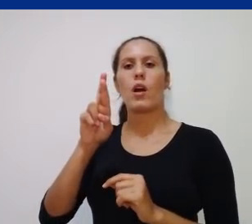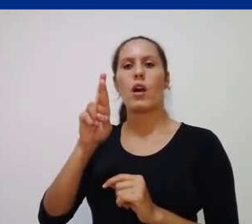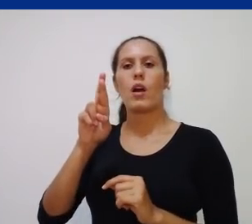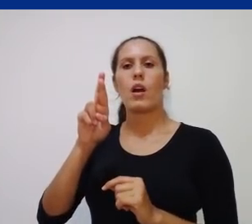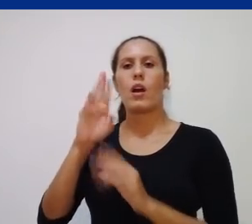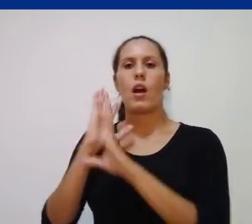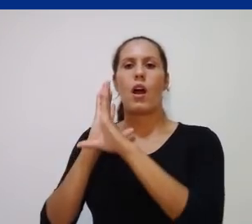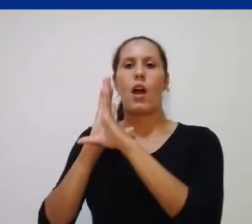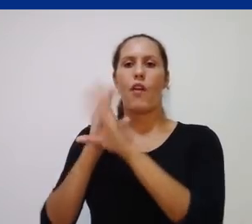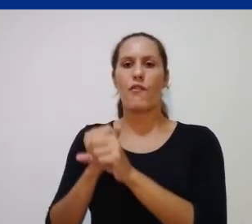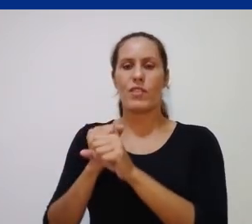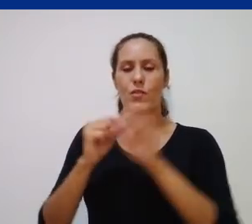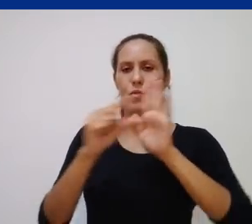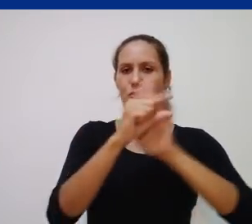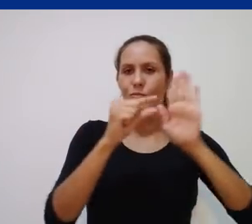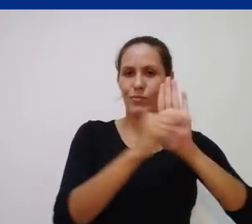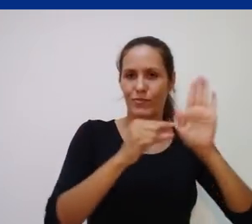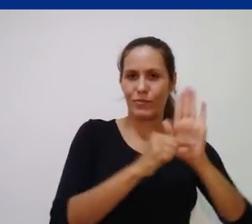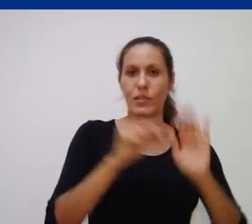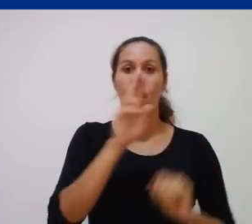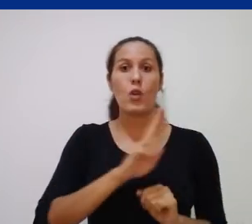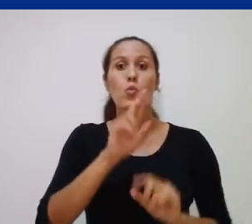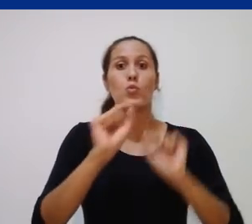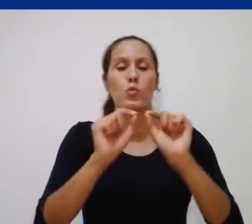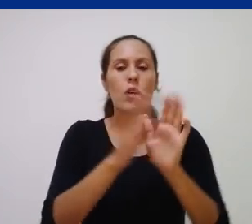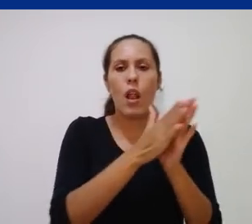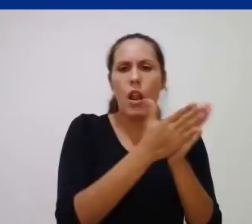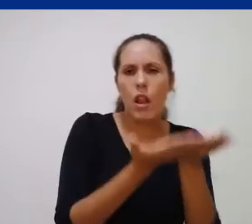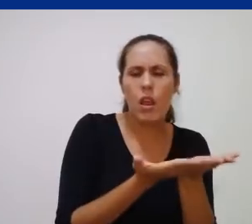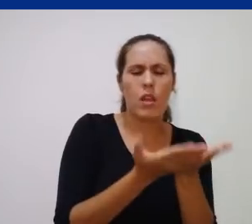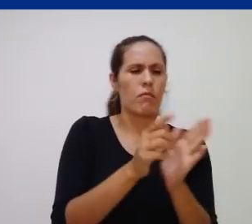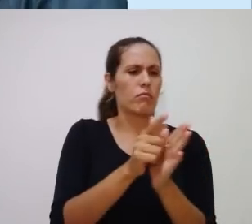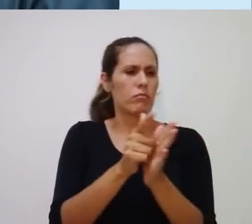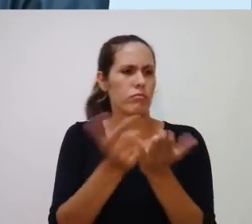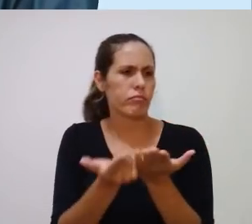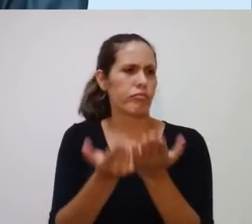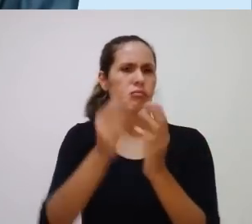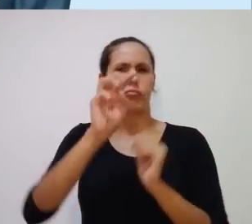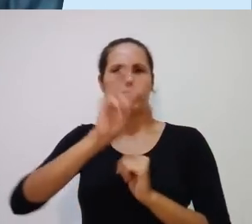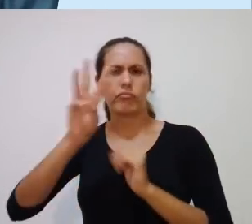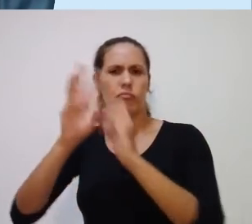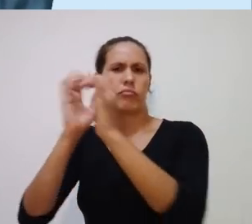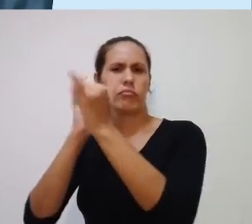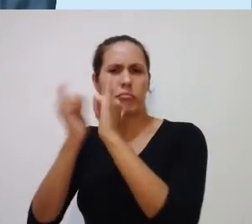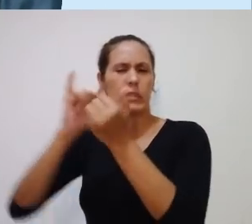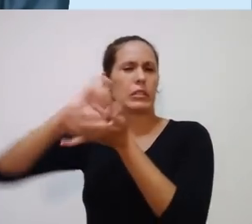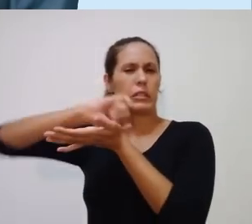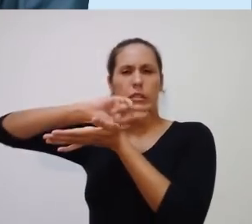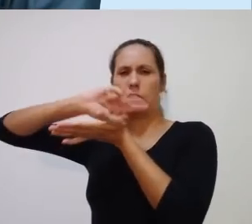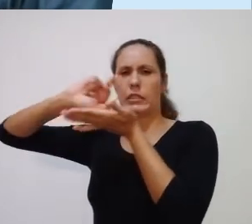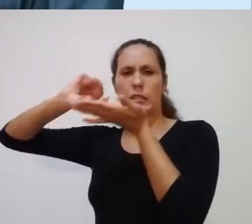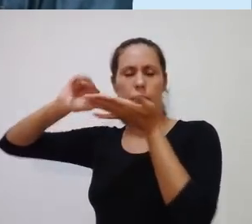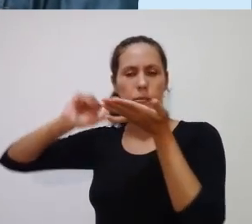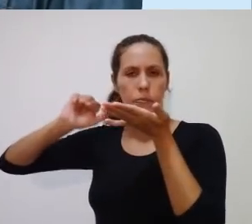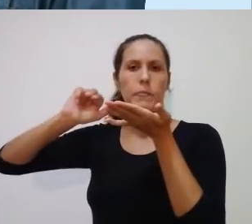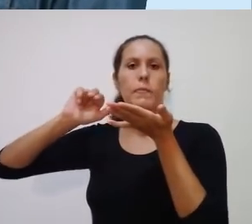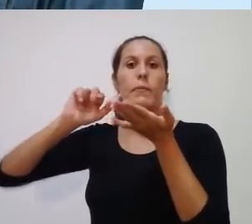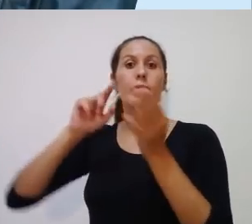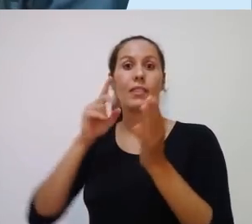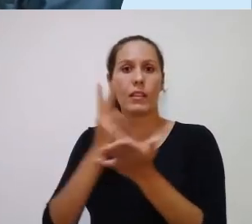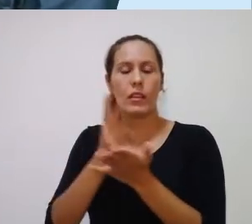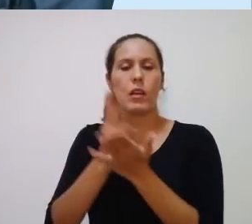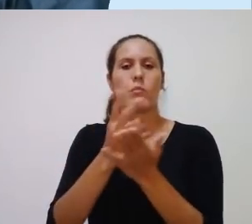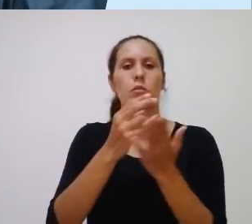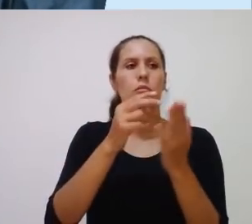periódicos, artigos de jornais, sites de internet, entre outras fontes. É importante sempre, quando for para a internet, buscar sites de fontes confiáveis,